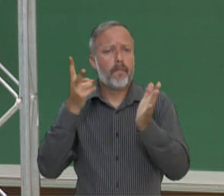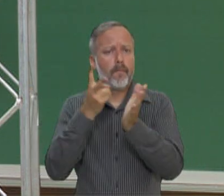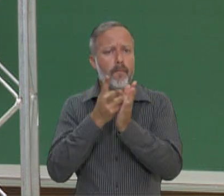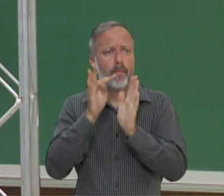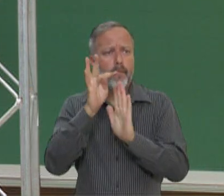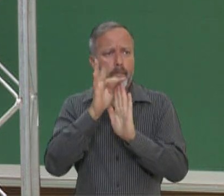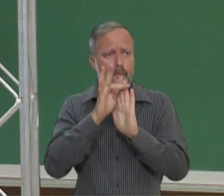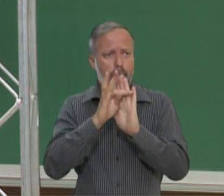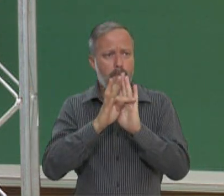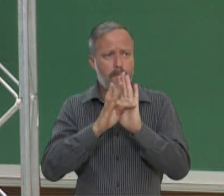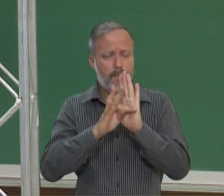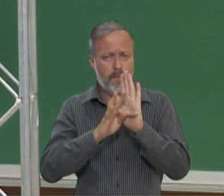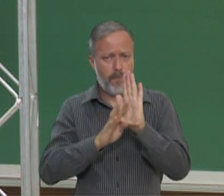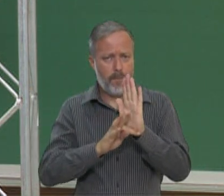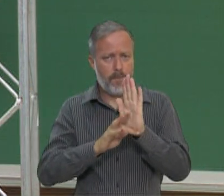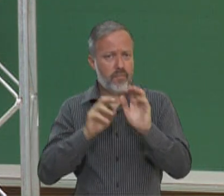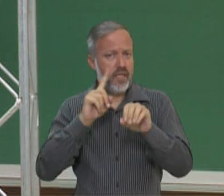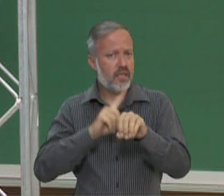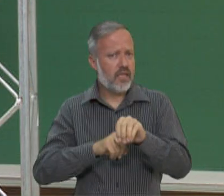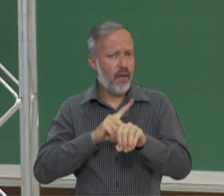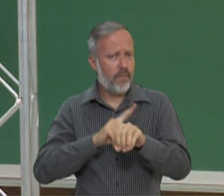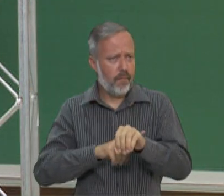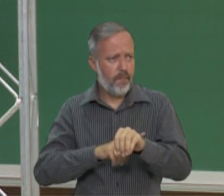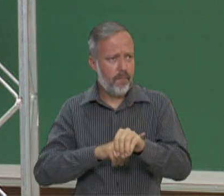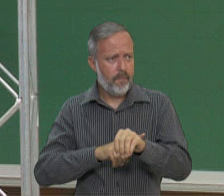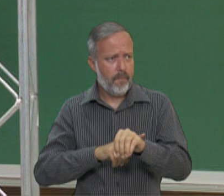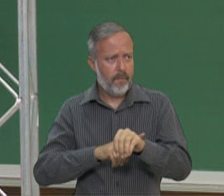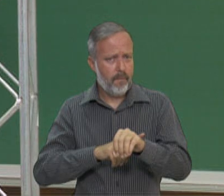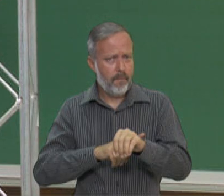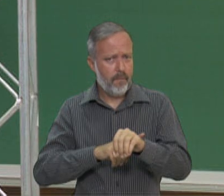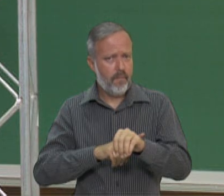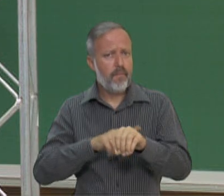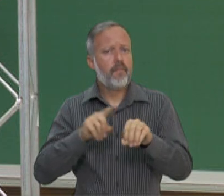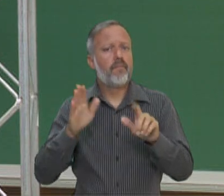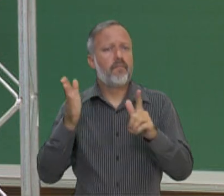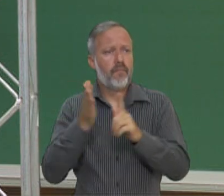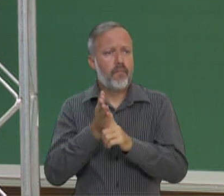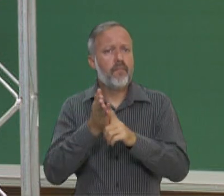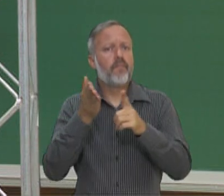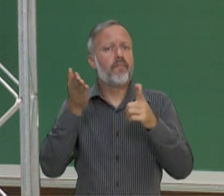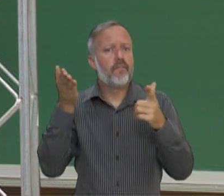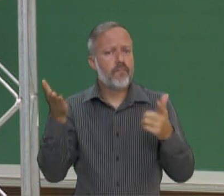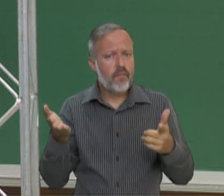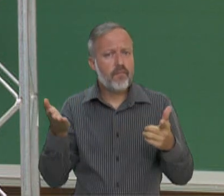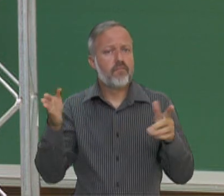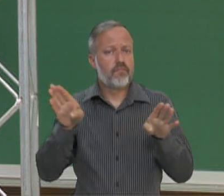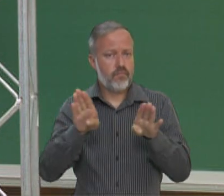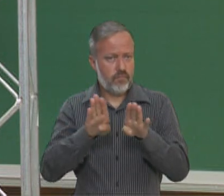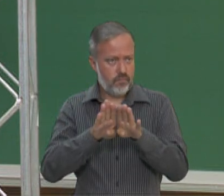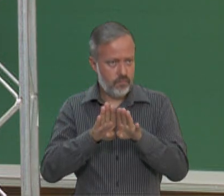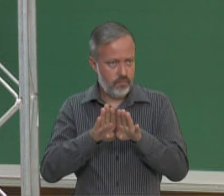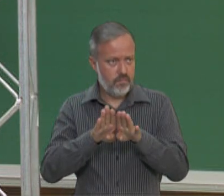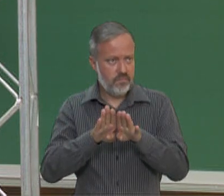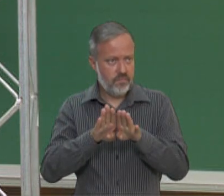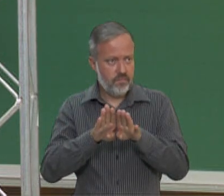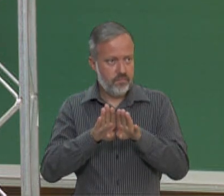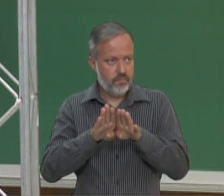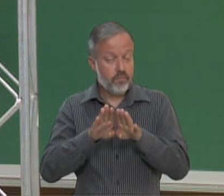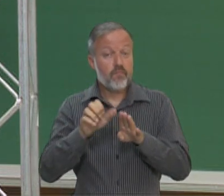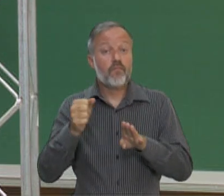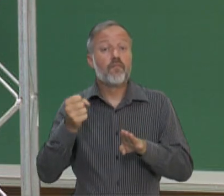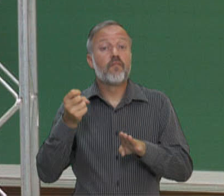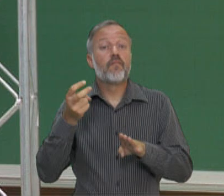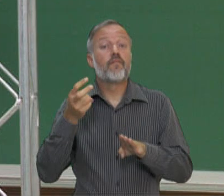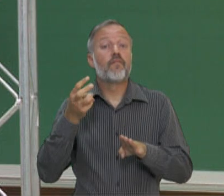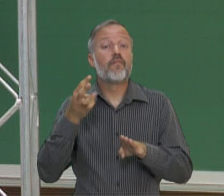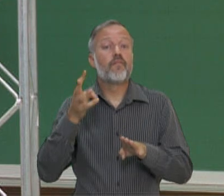texto periodístico. Então, uma notícia é um texto jornalístico. Lembrando que, durante quase